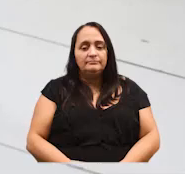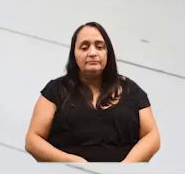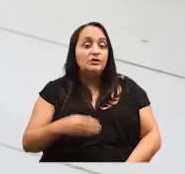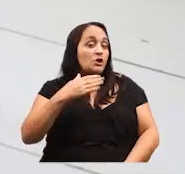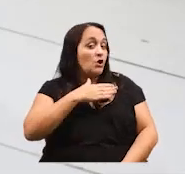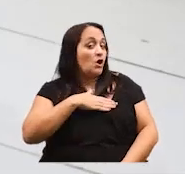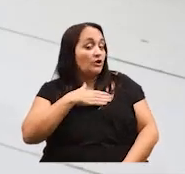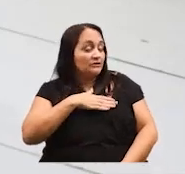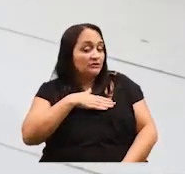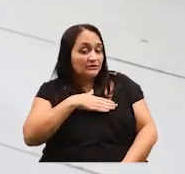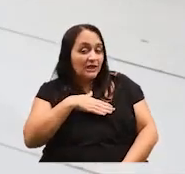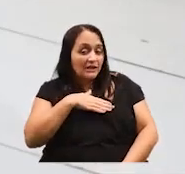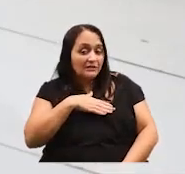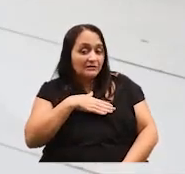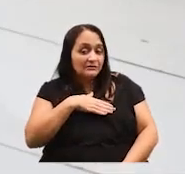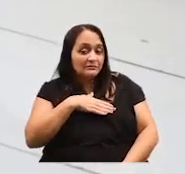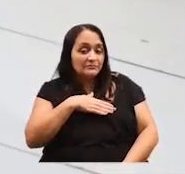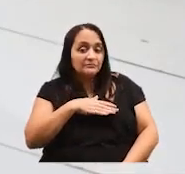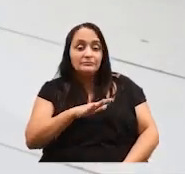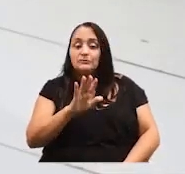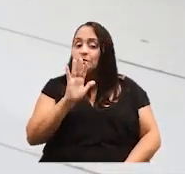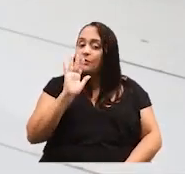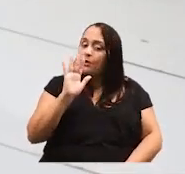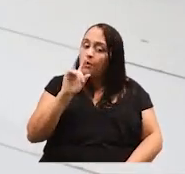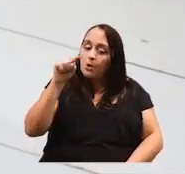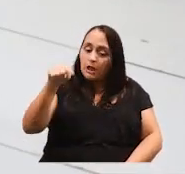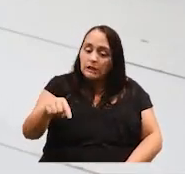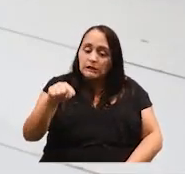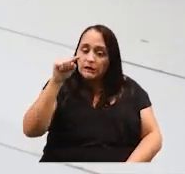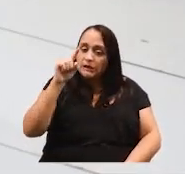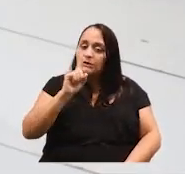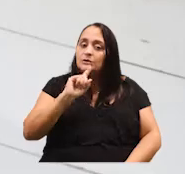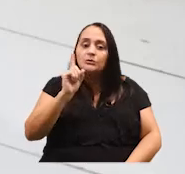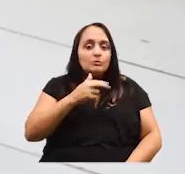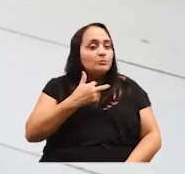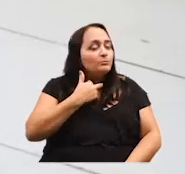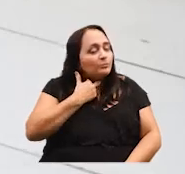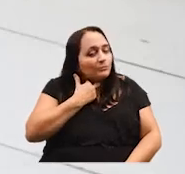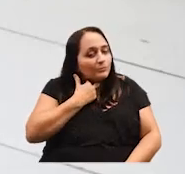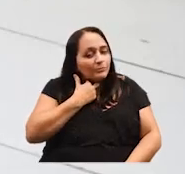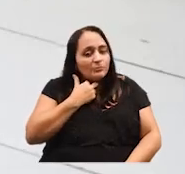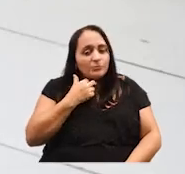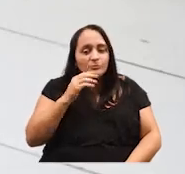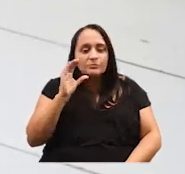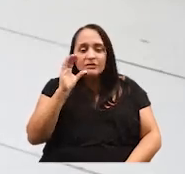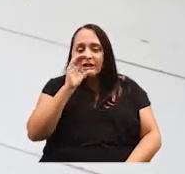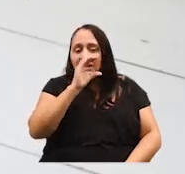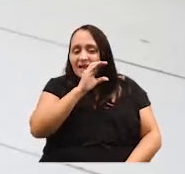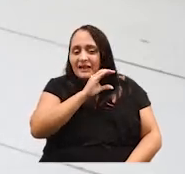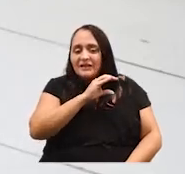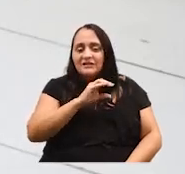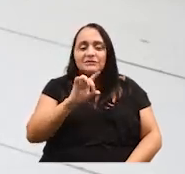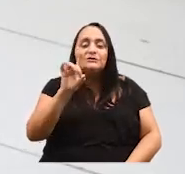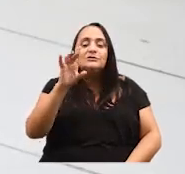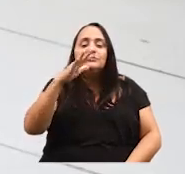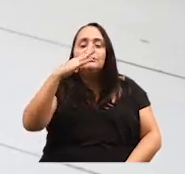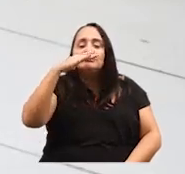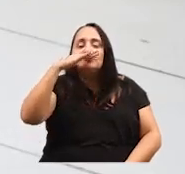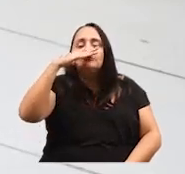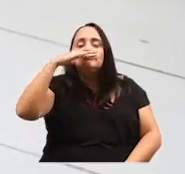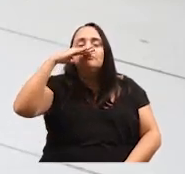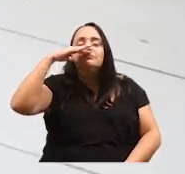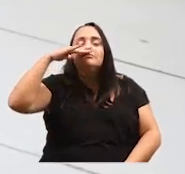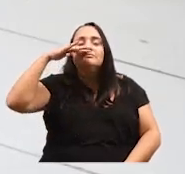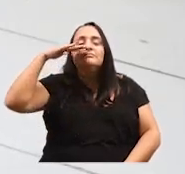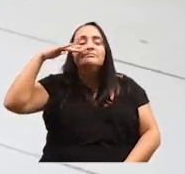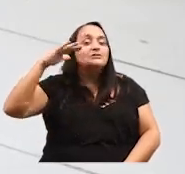Gostaram da nossa cocada? Vou passar, não bota o dedo não, que tá quente, ó. Só para vocês sentirem o cheiro,